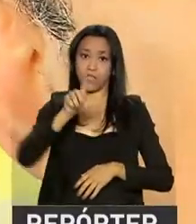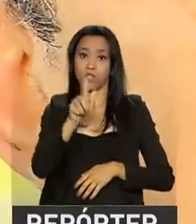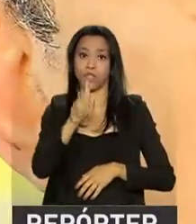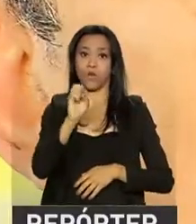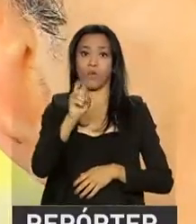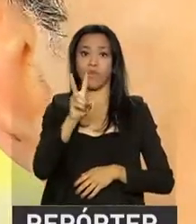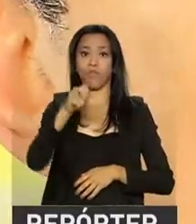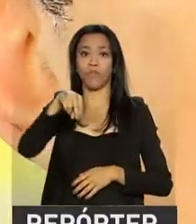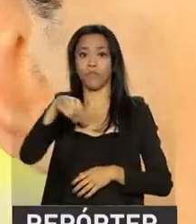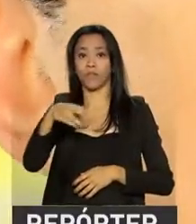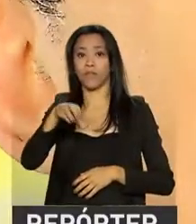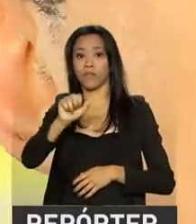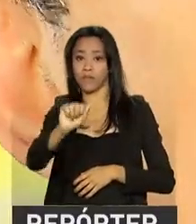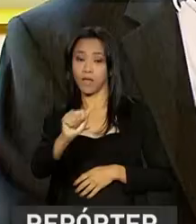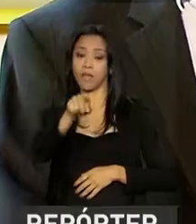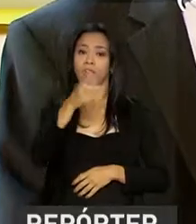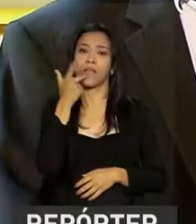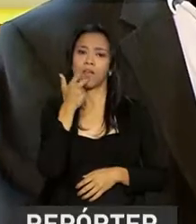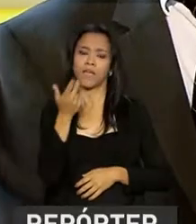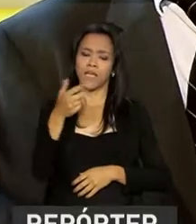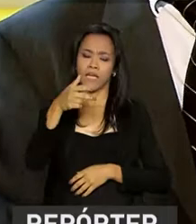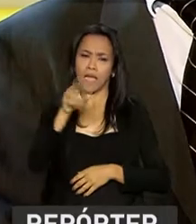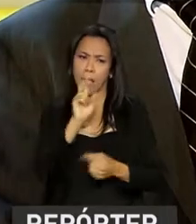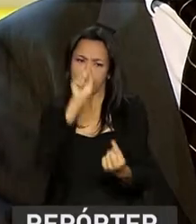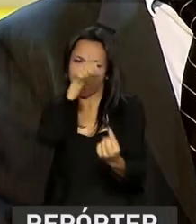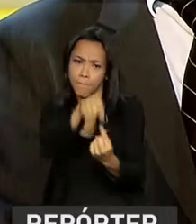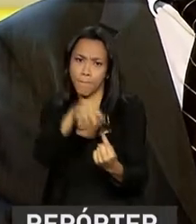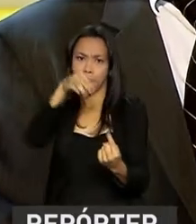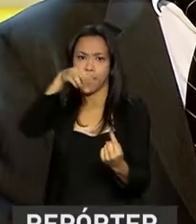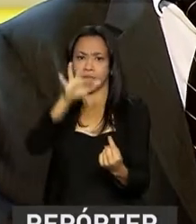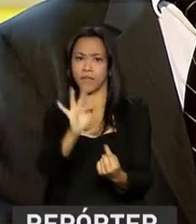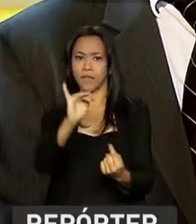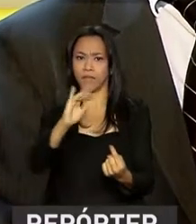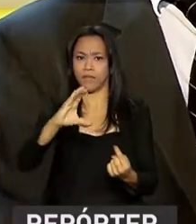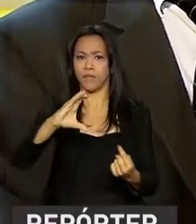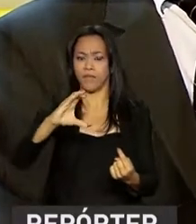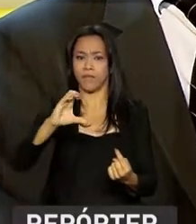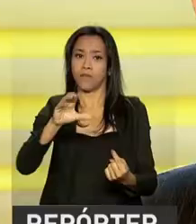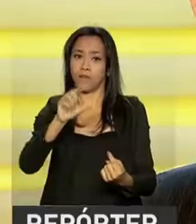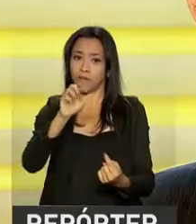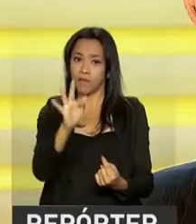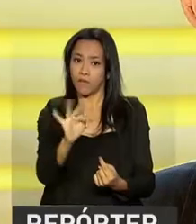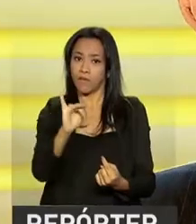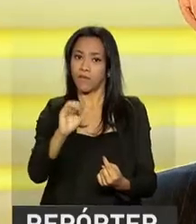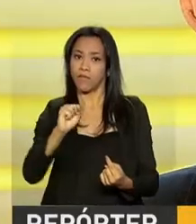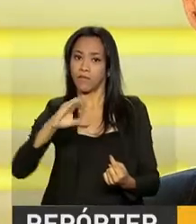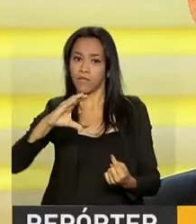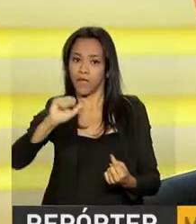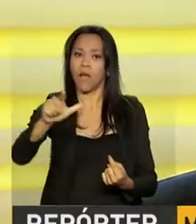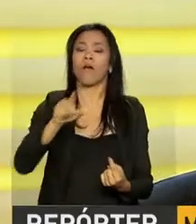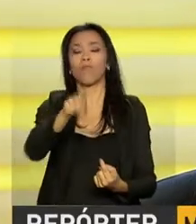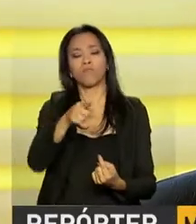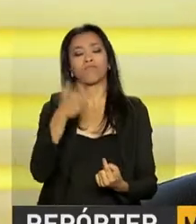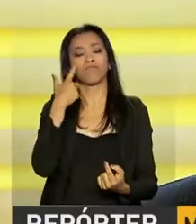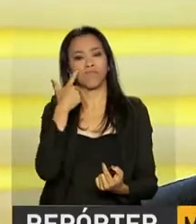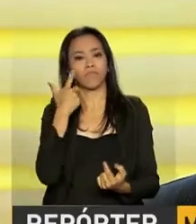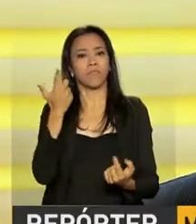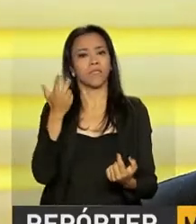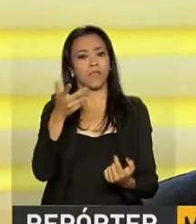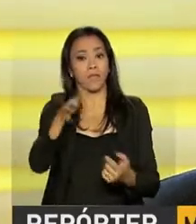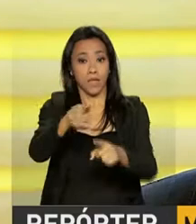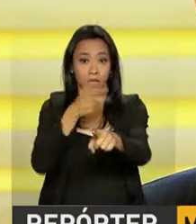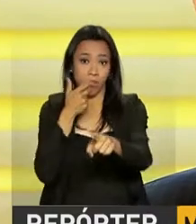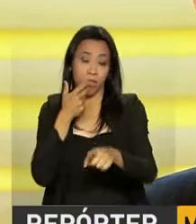coloca a questão fiscal do país em evidência para a sociedade o brasil precisa encarar efetivamente esse